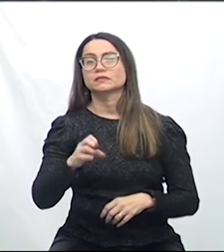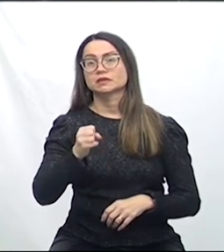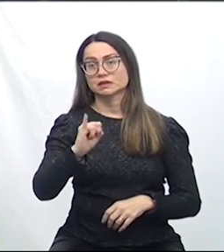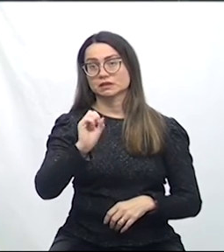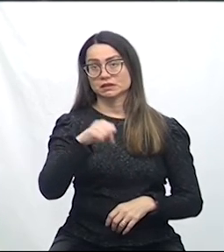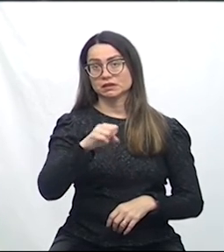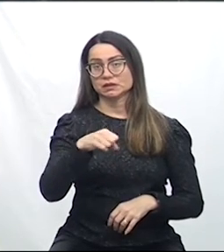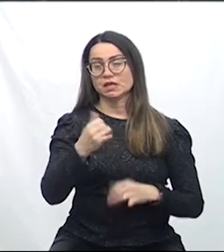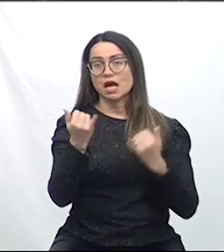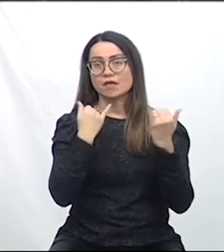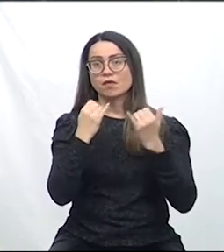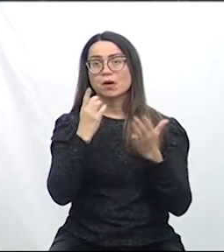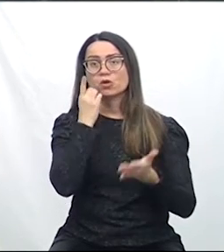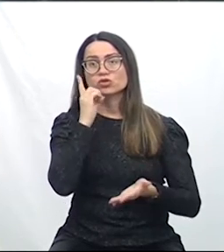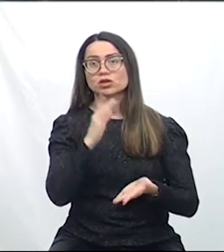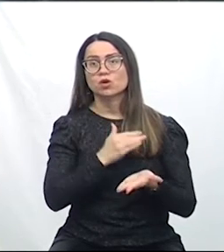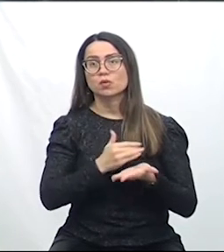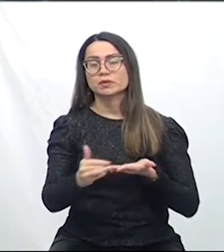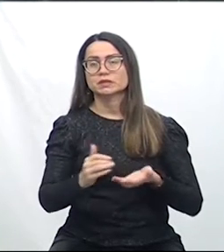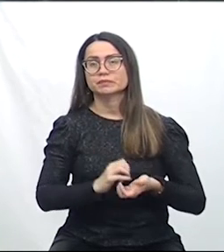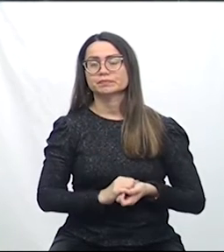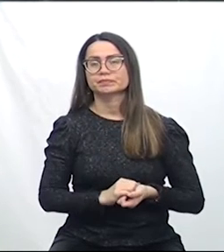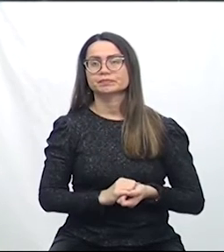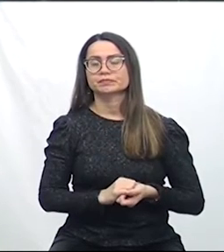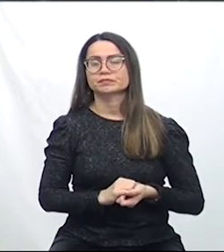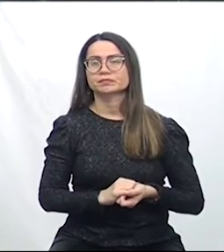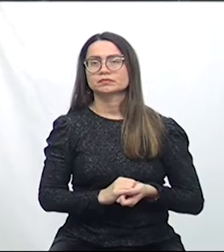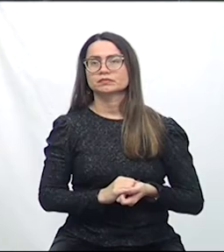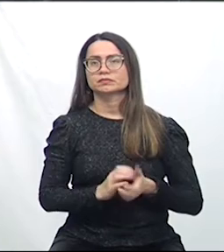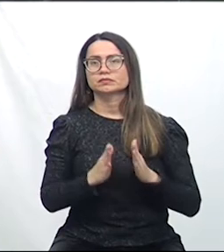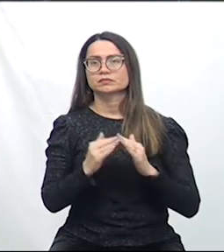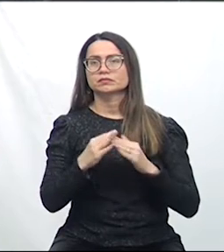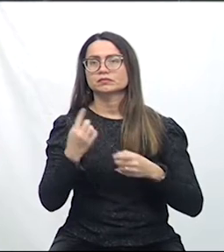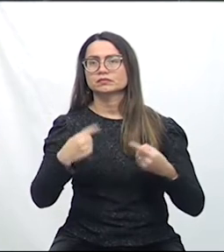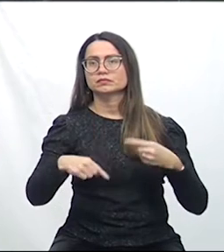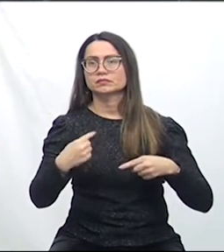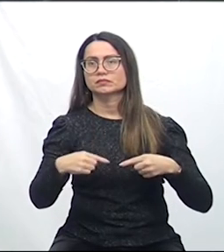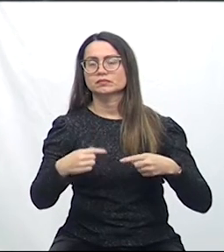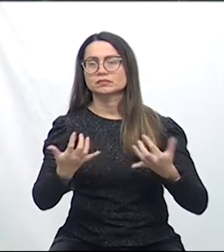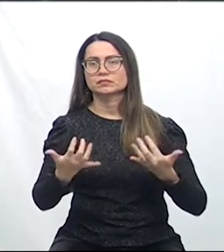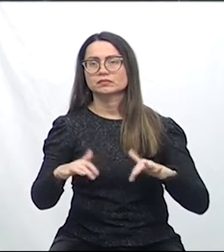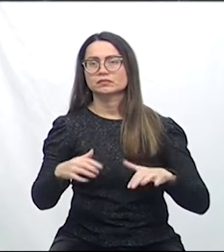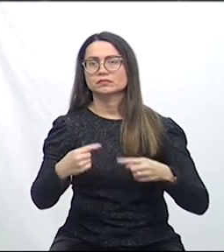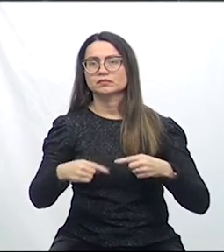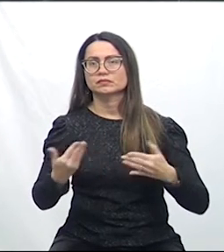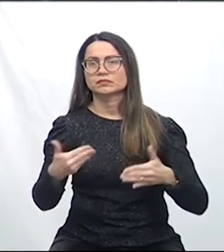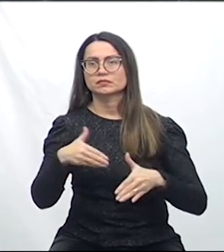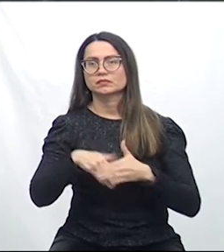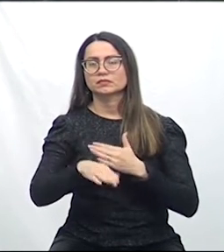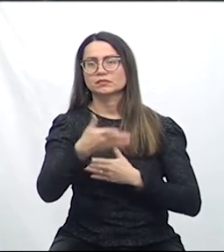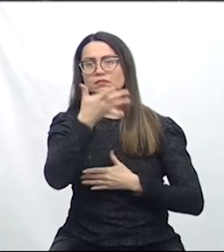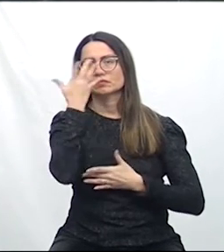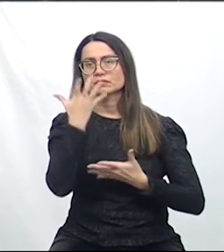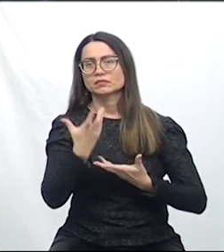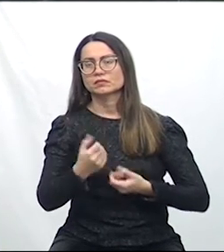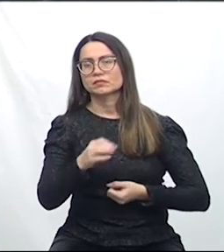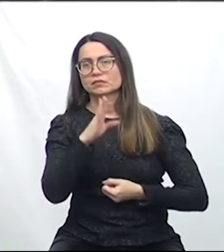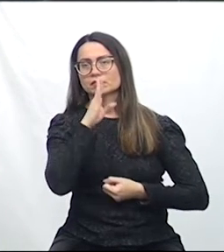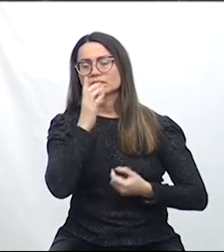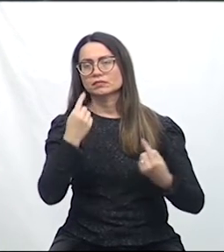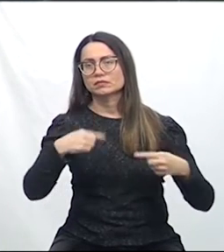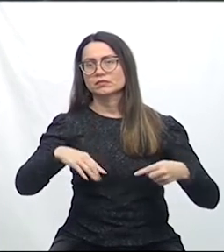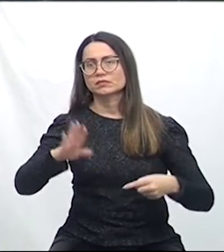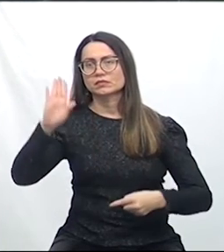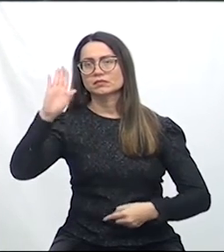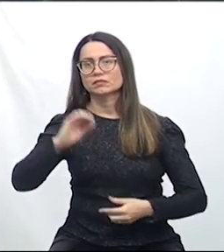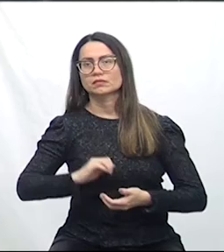data de início das respectivas obras. O requerimento está em discussão. Não havendo quem queira discutir, está em votação. Os favoráveis permaneçam